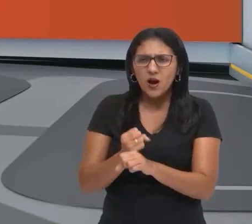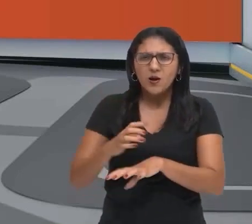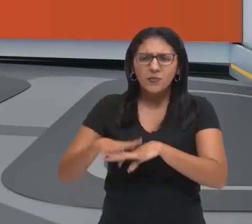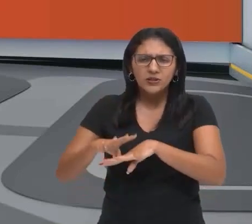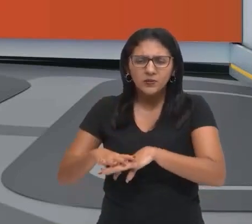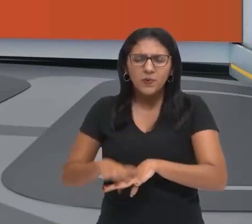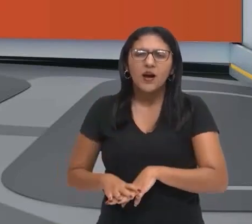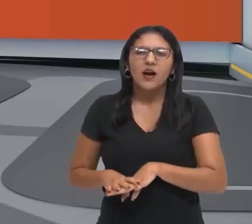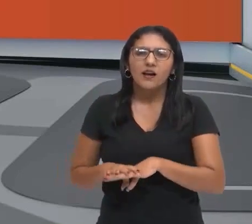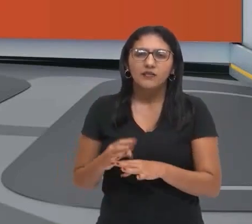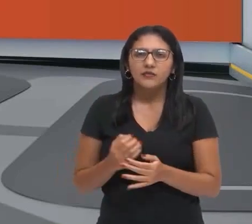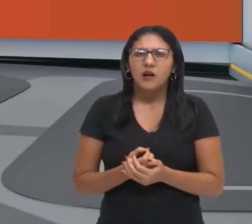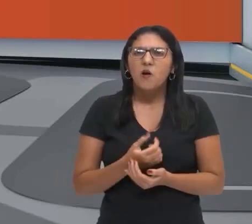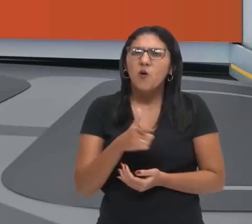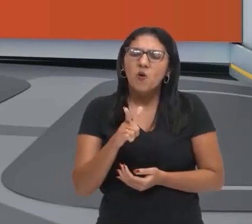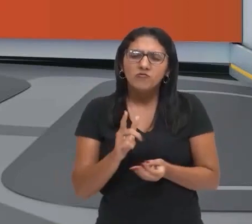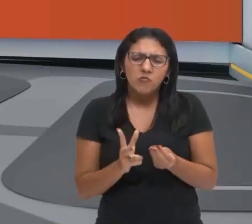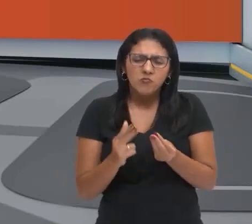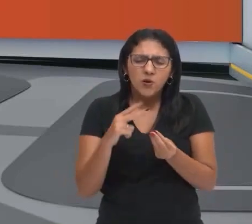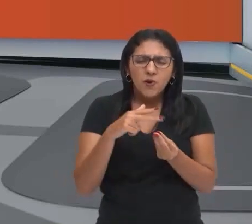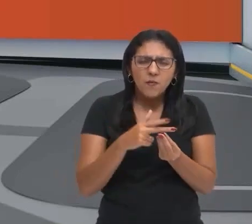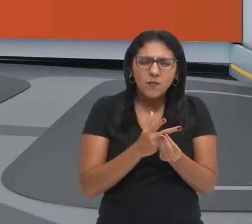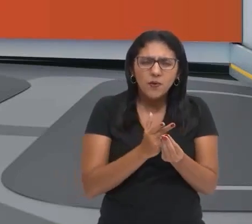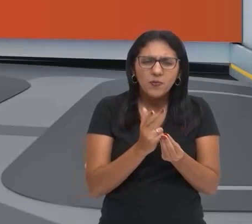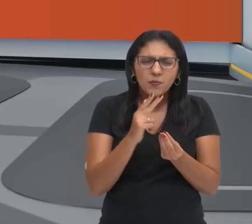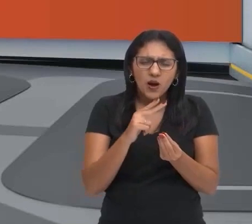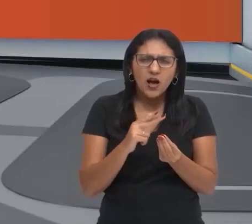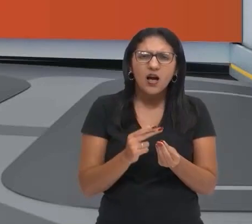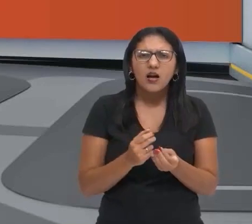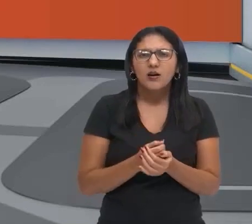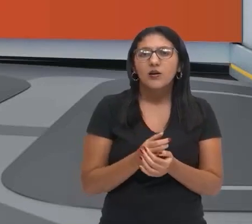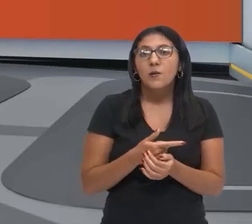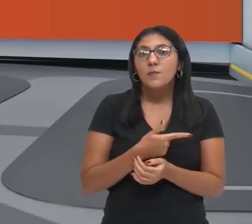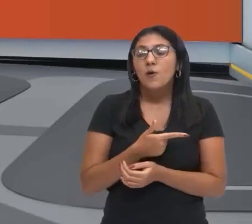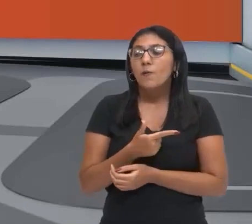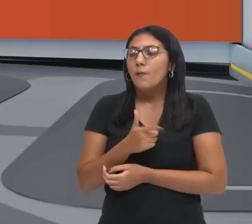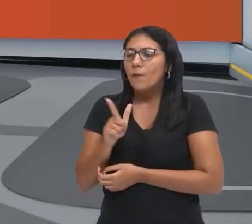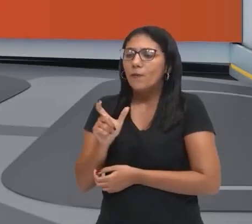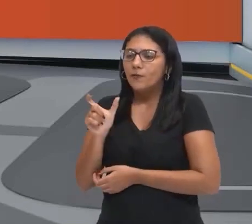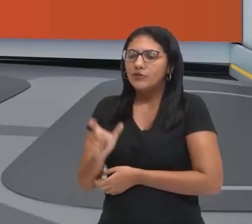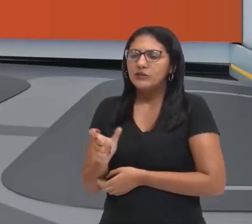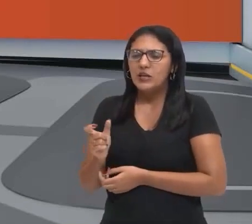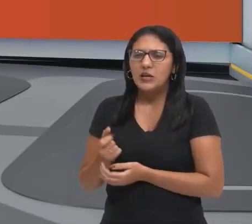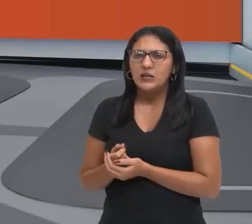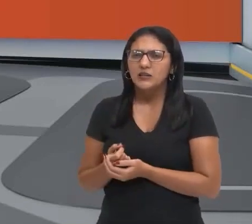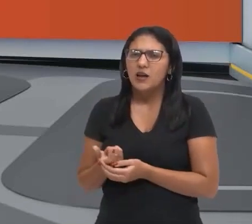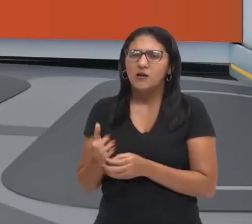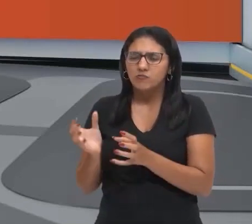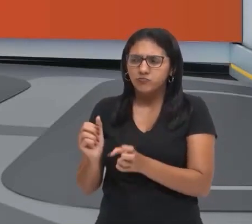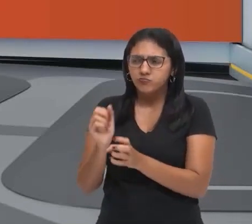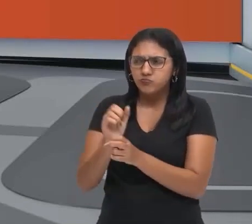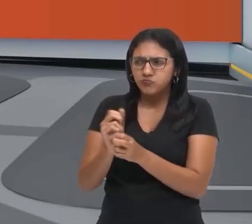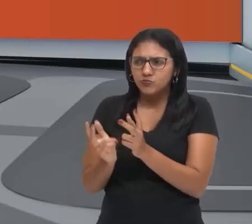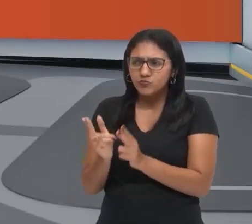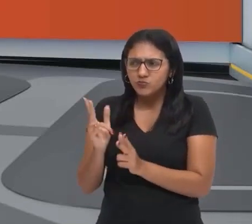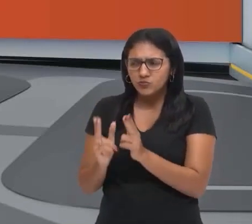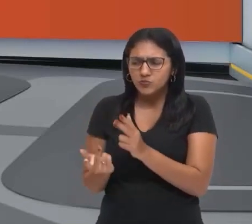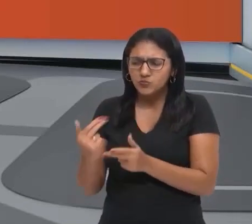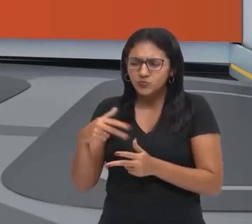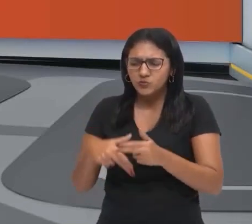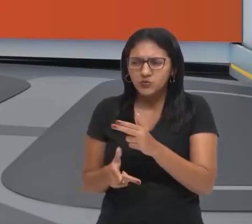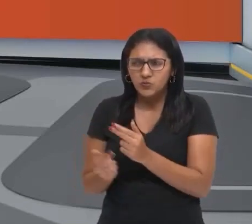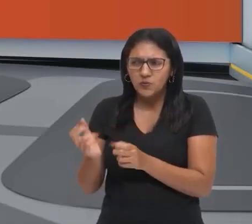tanta habilidade de recorte e colagem, mas tem um outro que já tem a questão da habilidade no artesanato, de recortar,